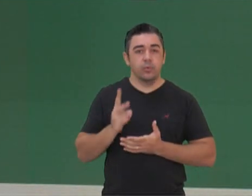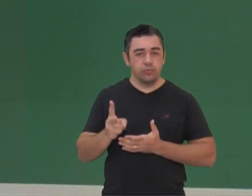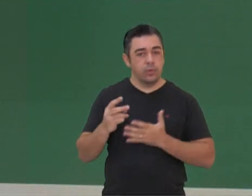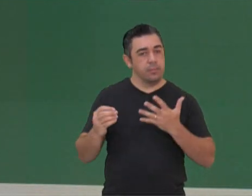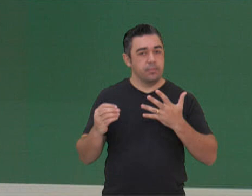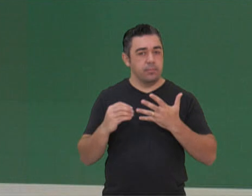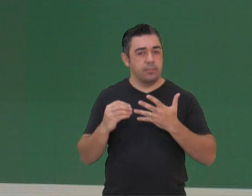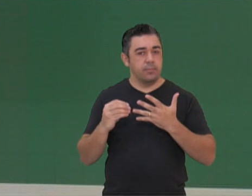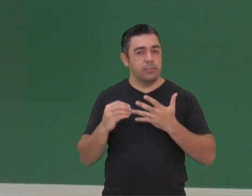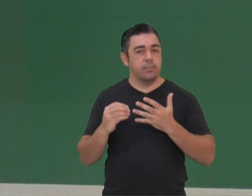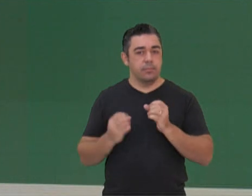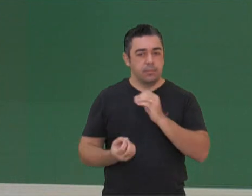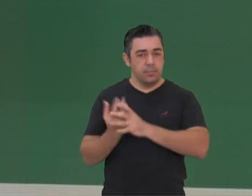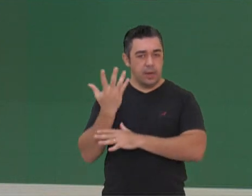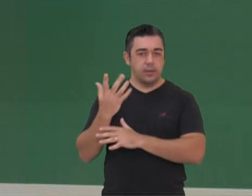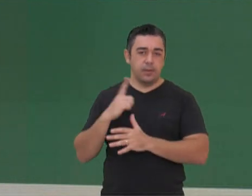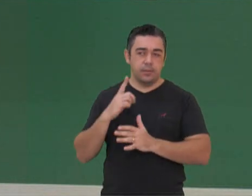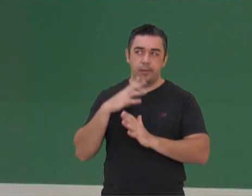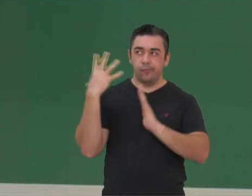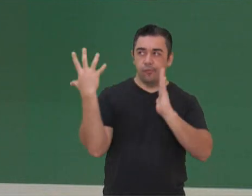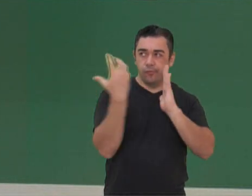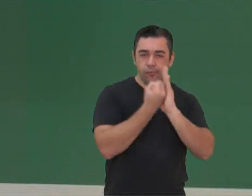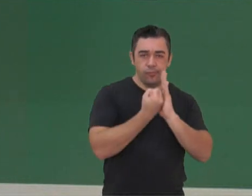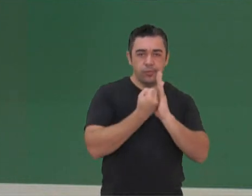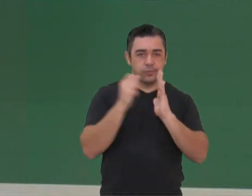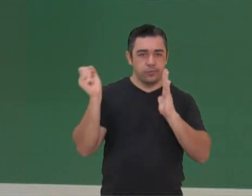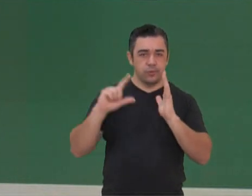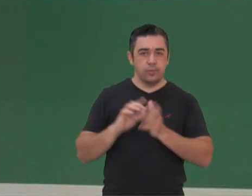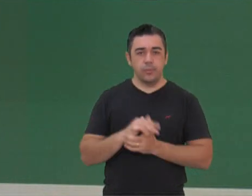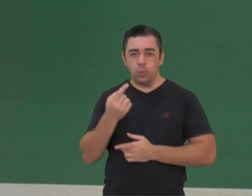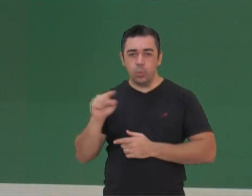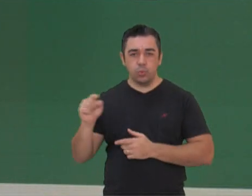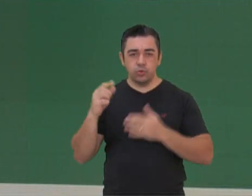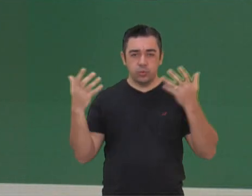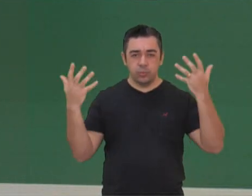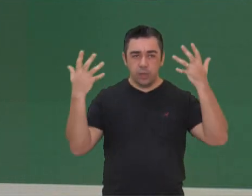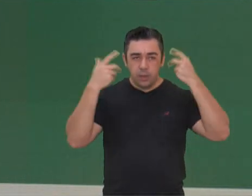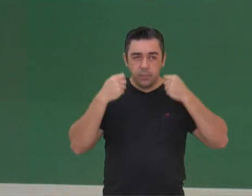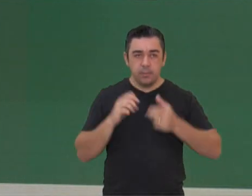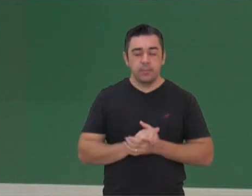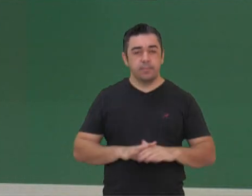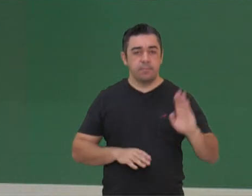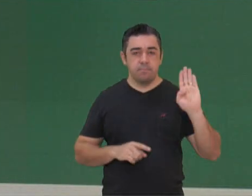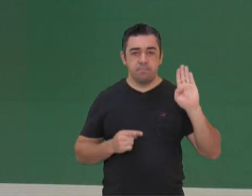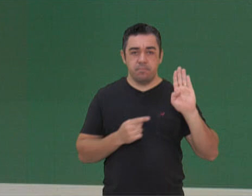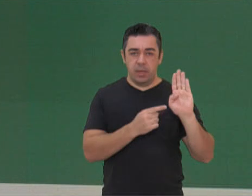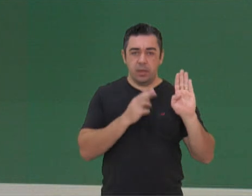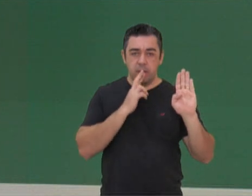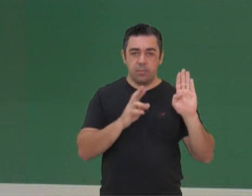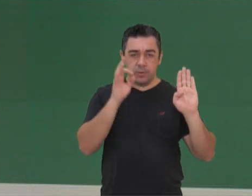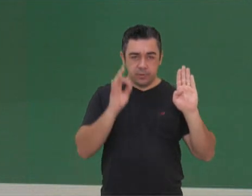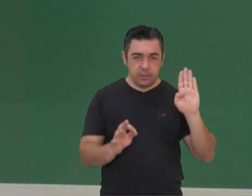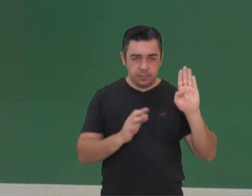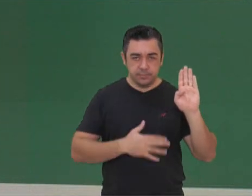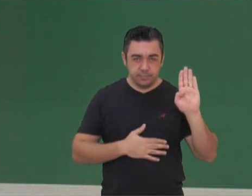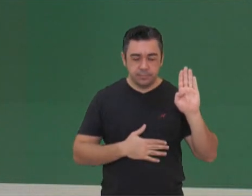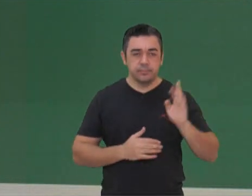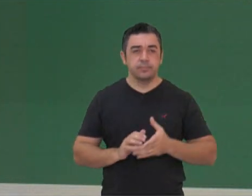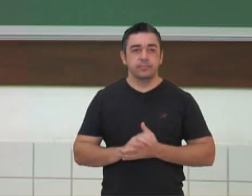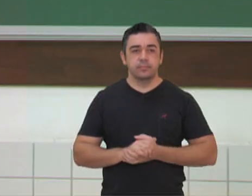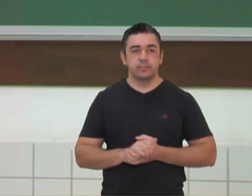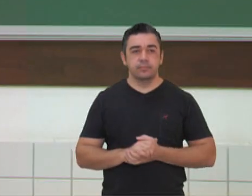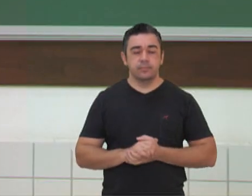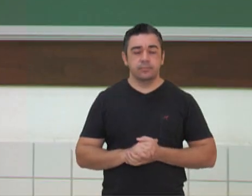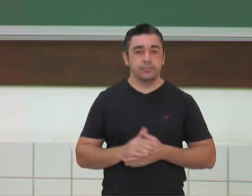né? Fotossintetizante, já deu uma dica bem boa. E por último, os animais. Então, letra B. Aqui,